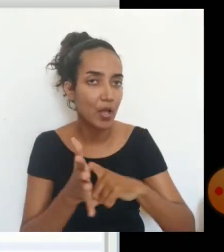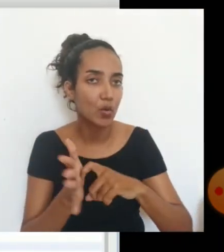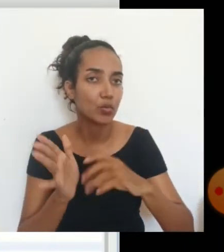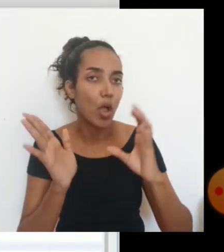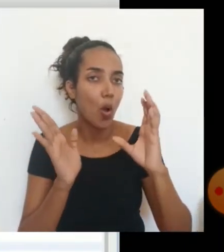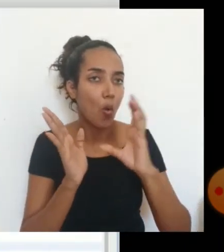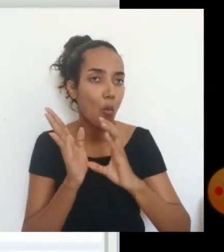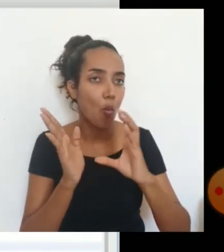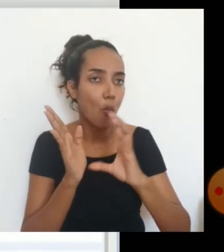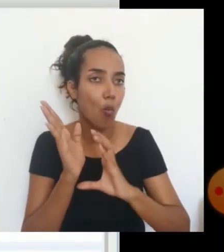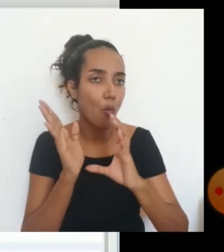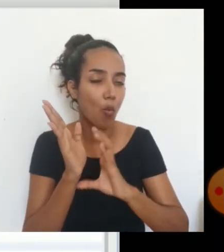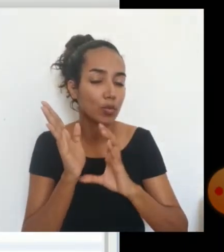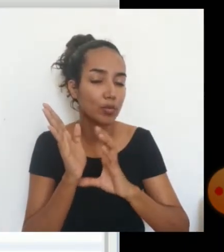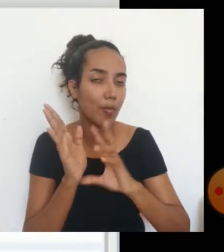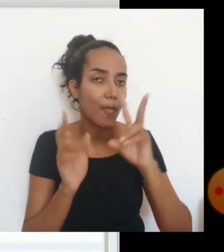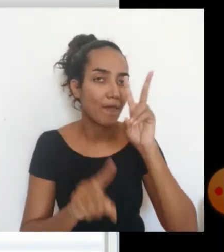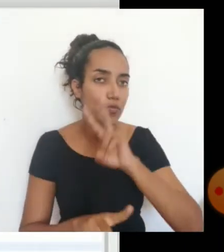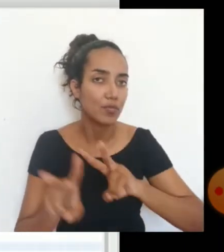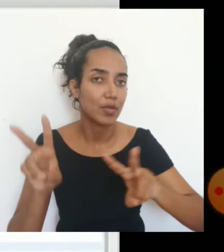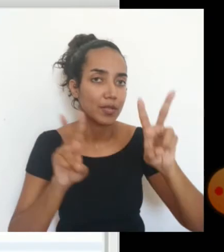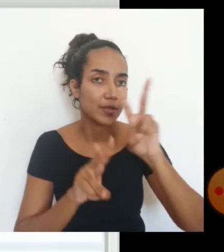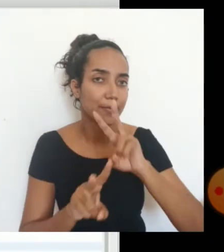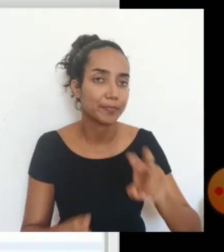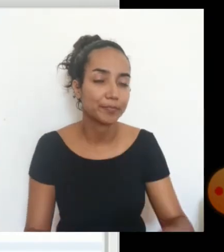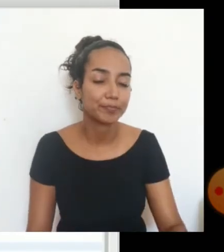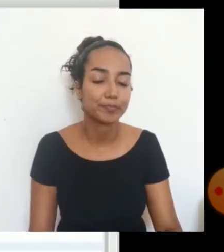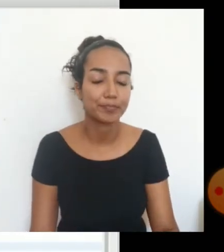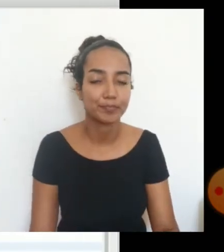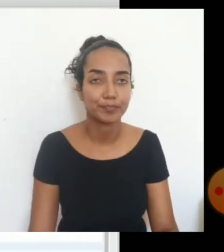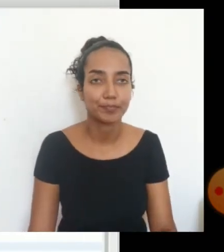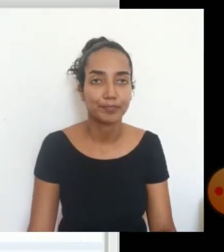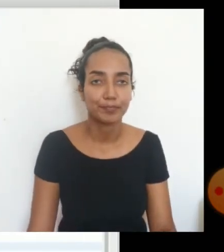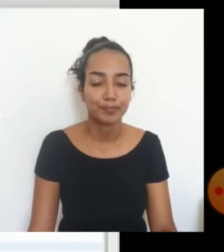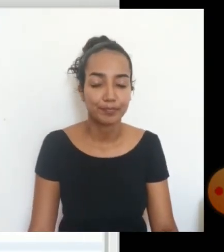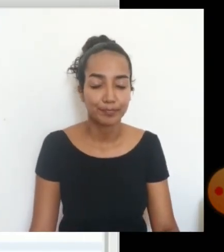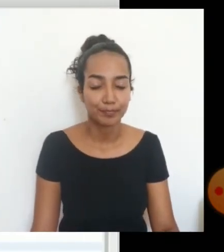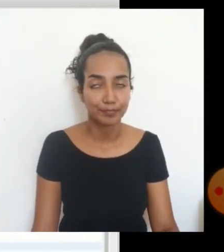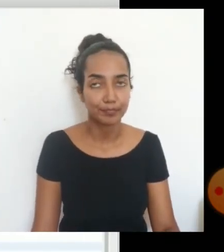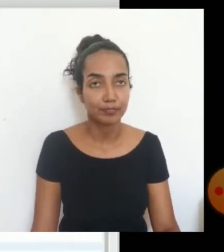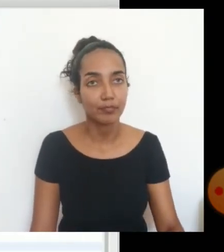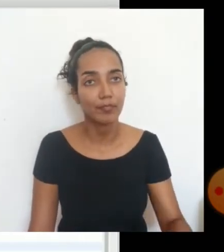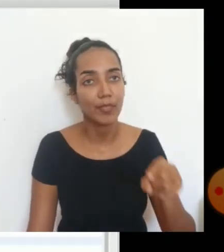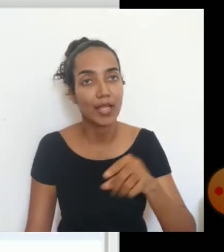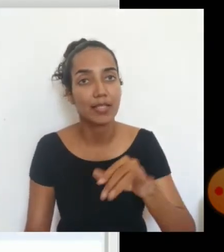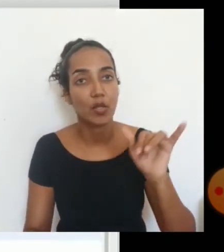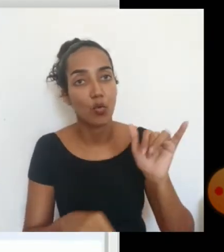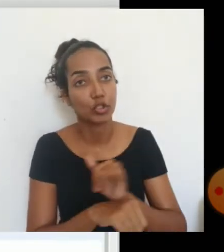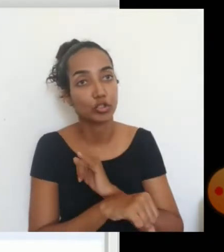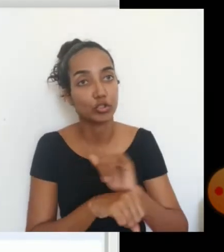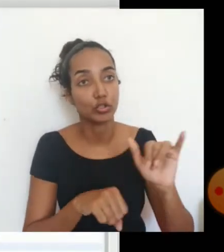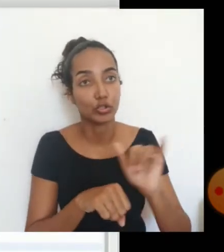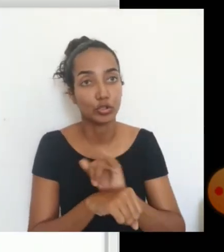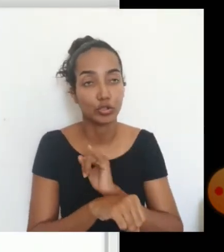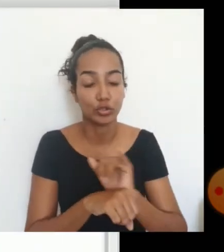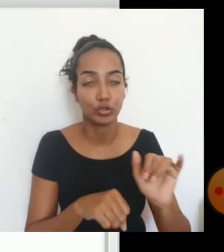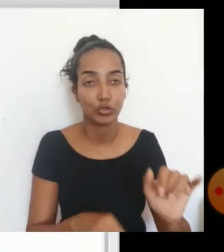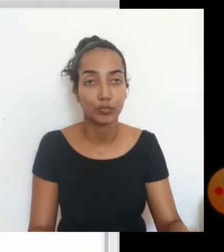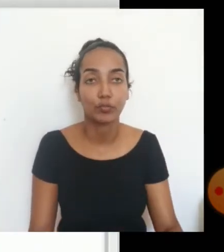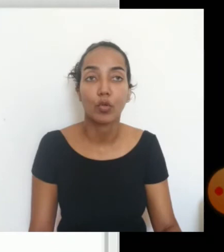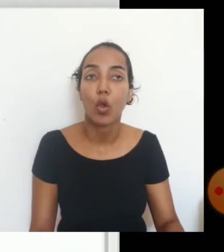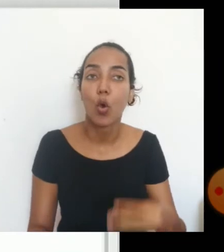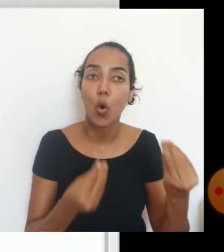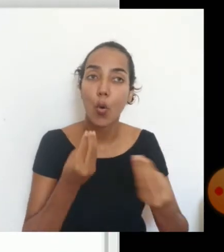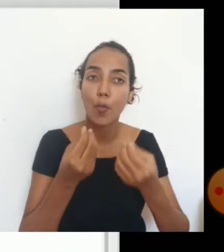é uma forma. E, como eu falei para vocês, uma conta possui um titular. Mas o mesmo cliente, ele pode possuir várias